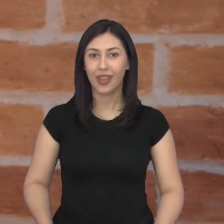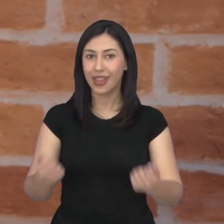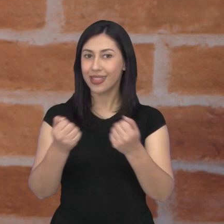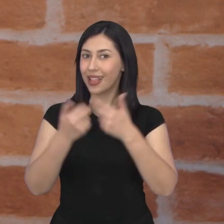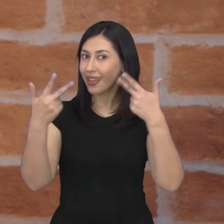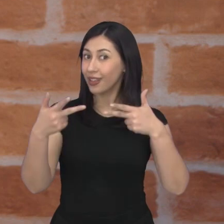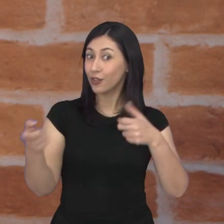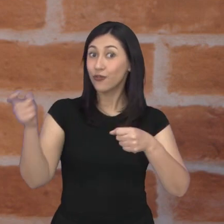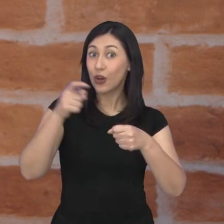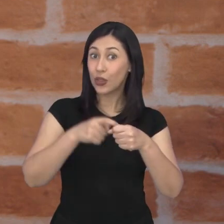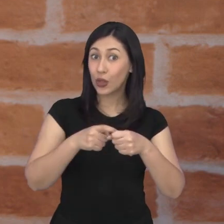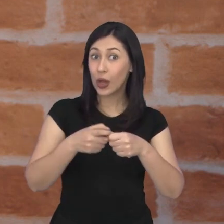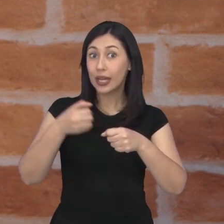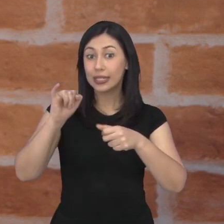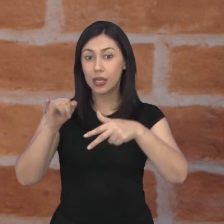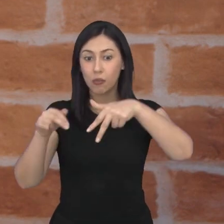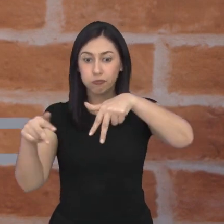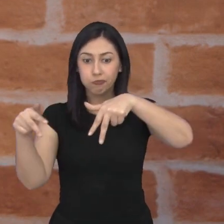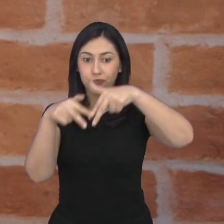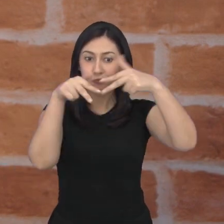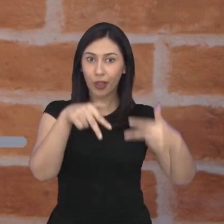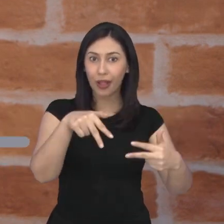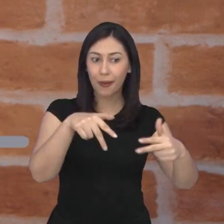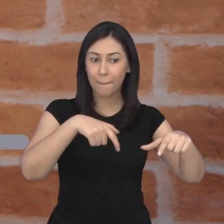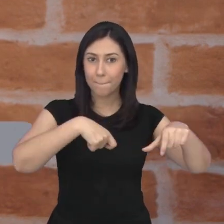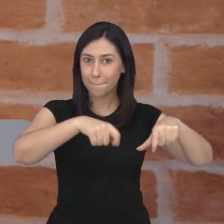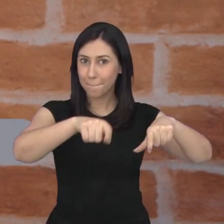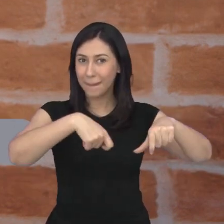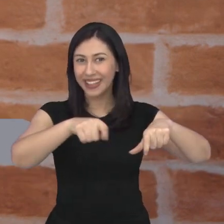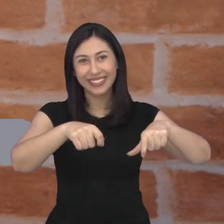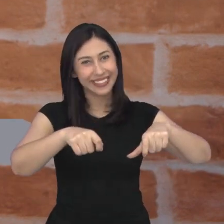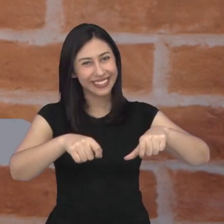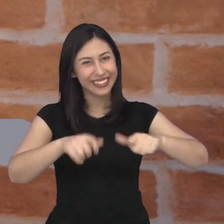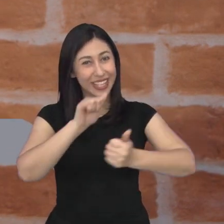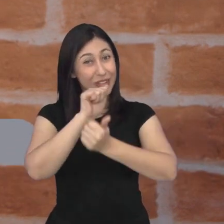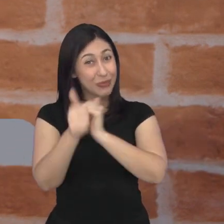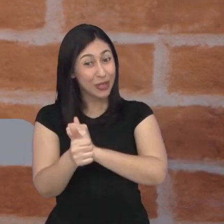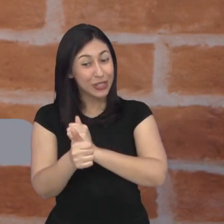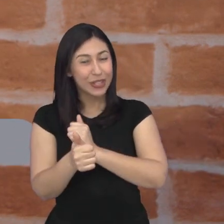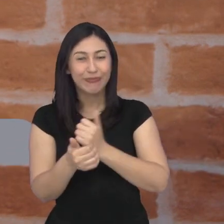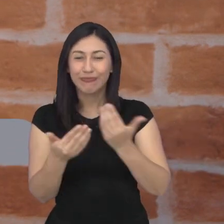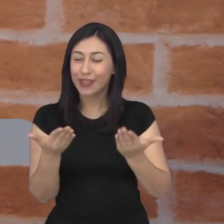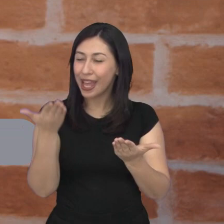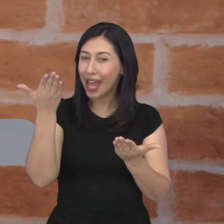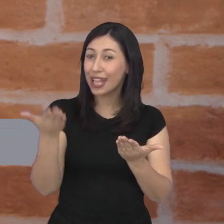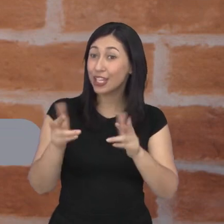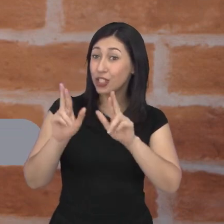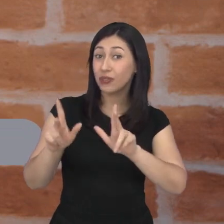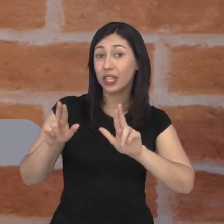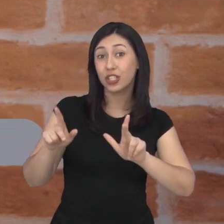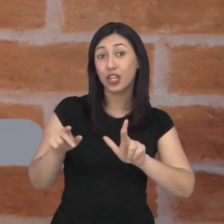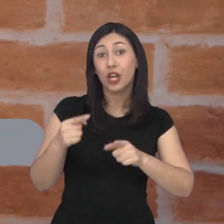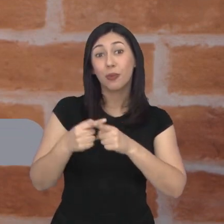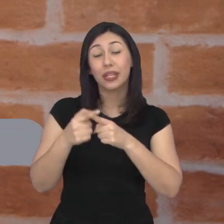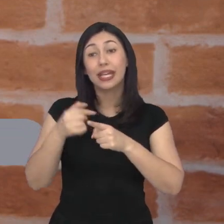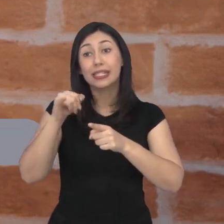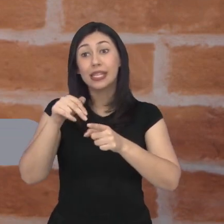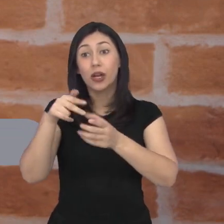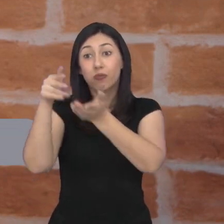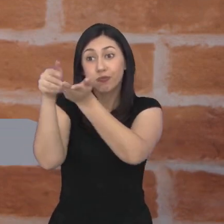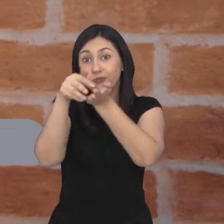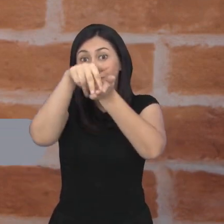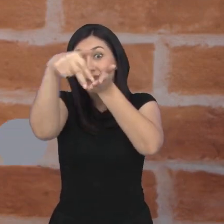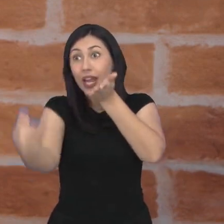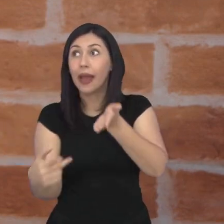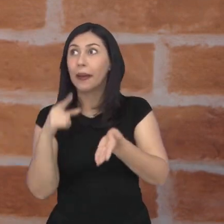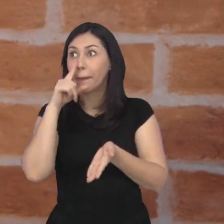Tá ligado na área e se derrubar é pênalti, mas olha só, nosso entrevistado de hoje pratica um esporte que se cair e se derrubar, ele é um pouco mais